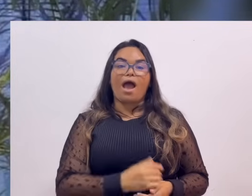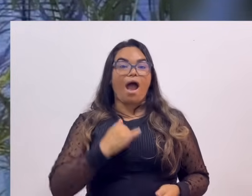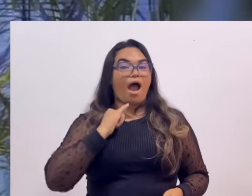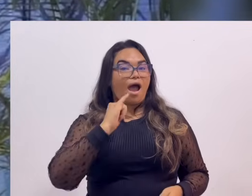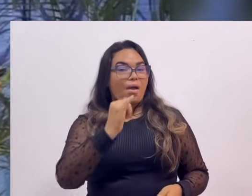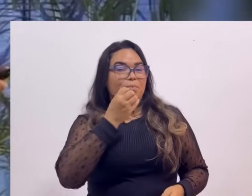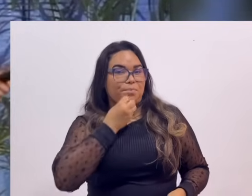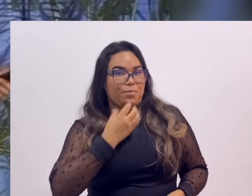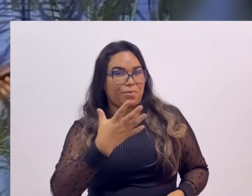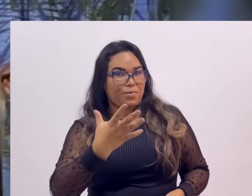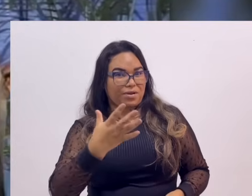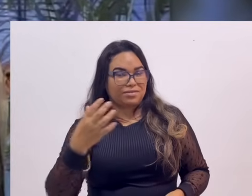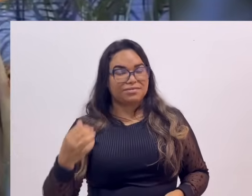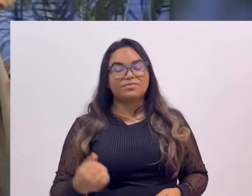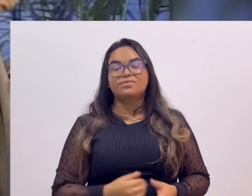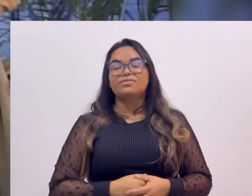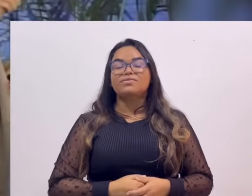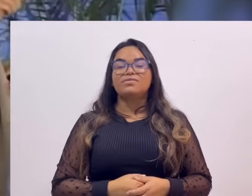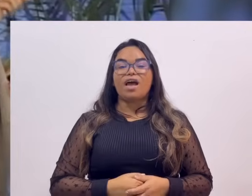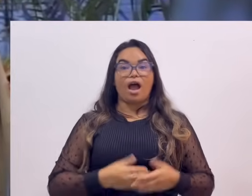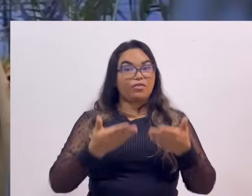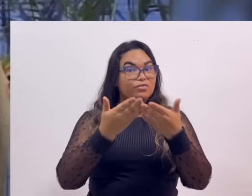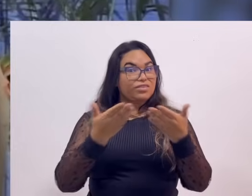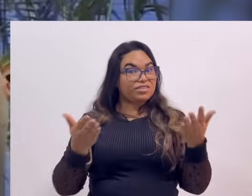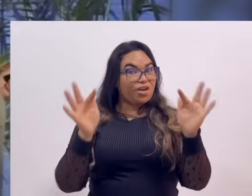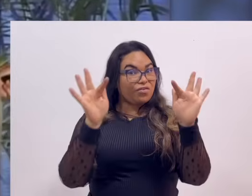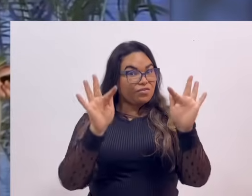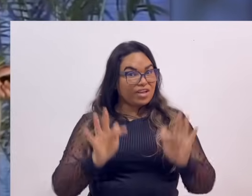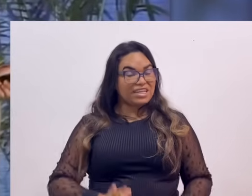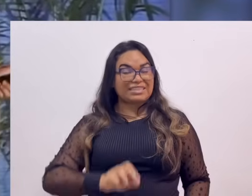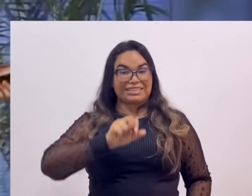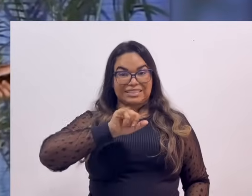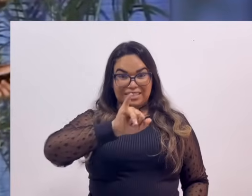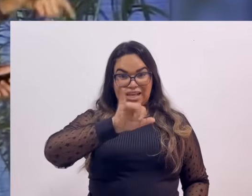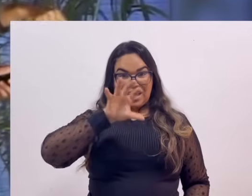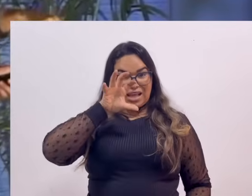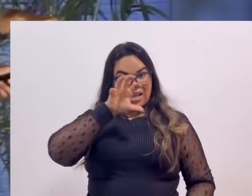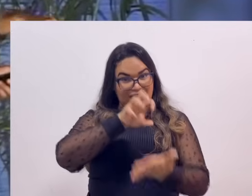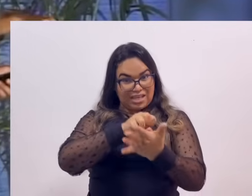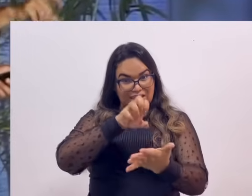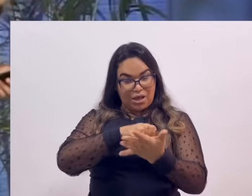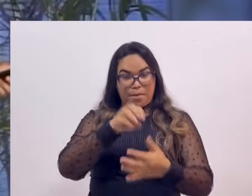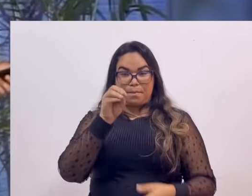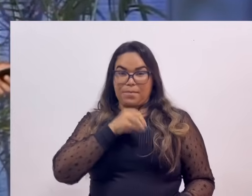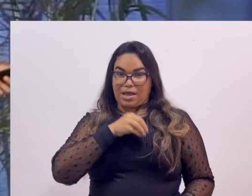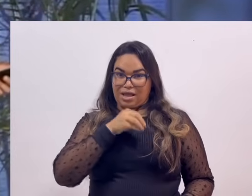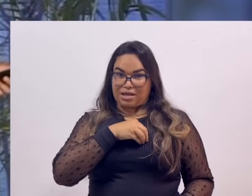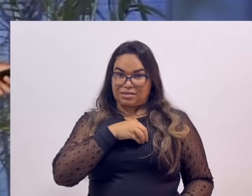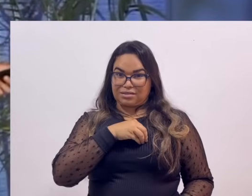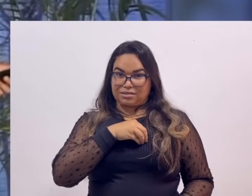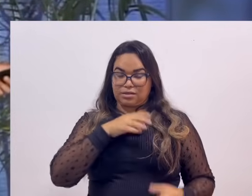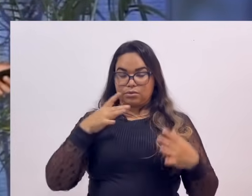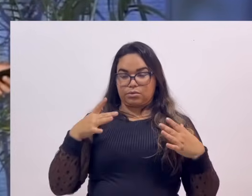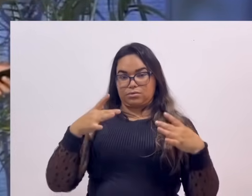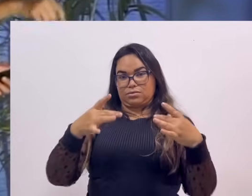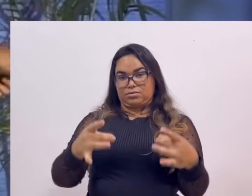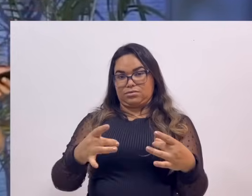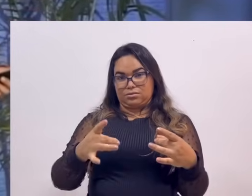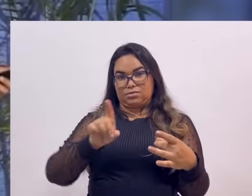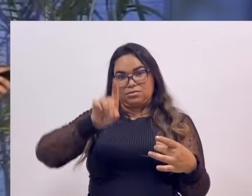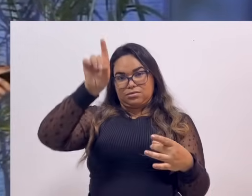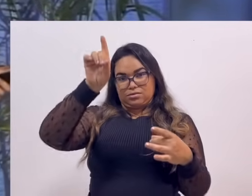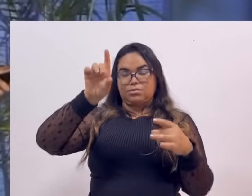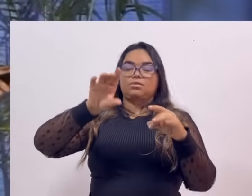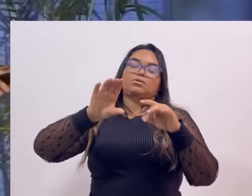boas notícias vocês são felizes se o registro dos seus pecados for transferido e